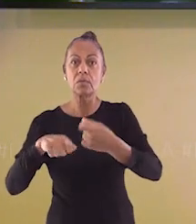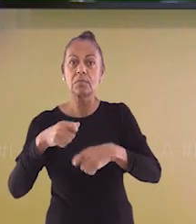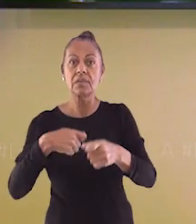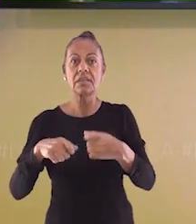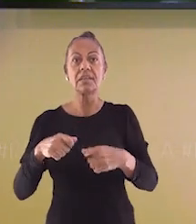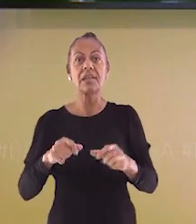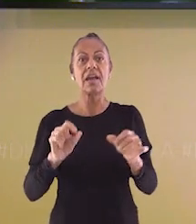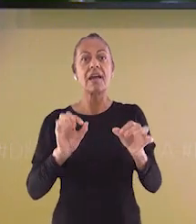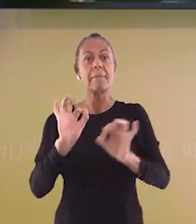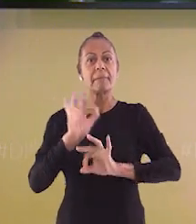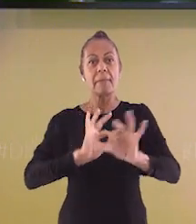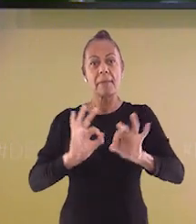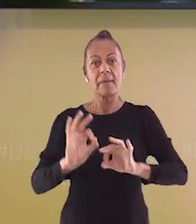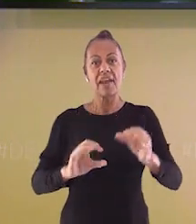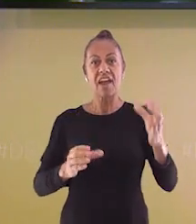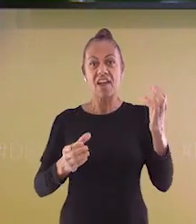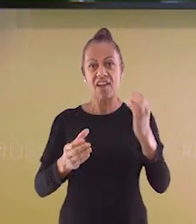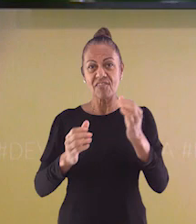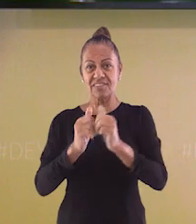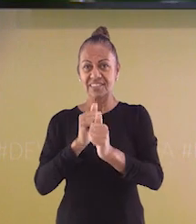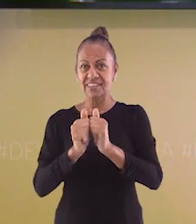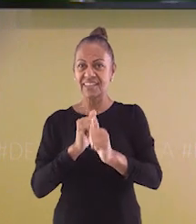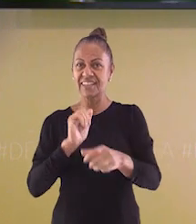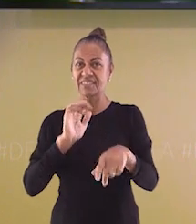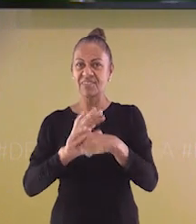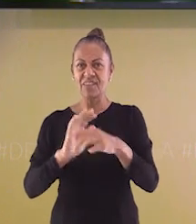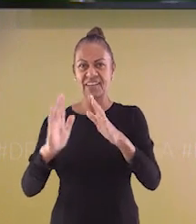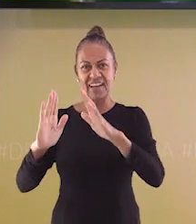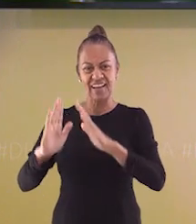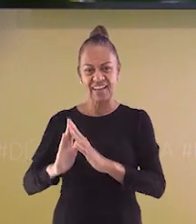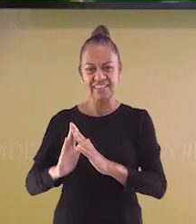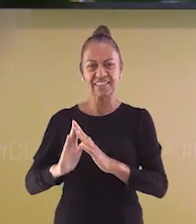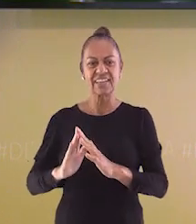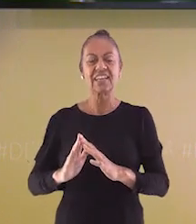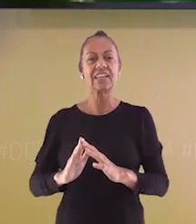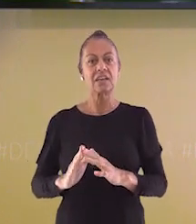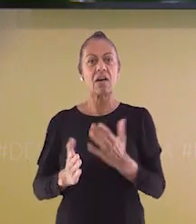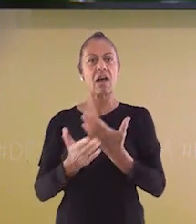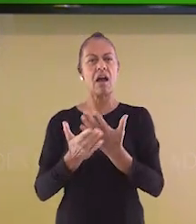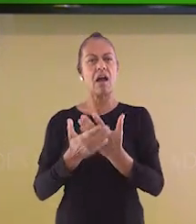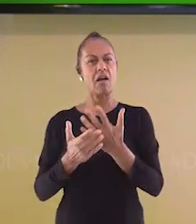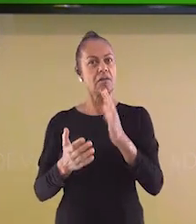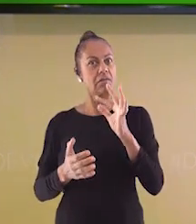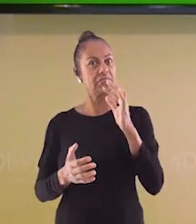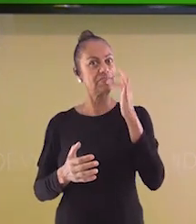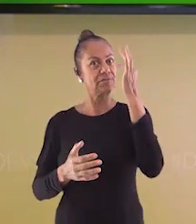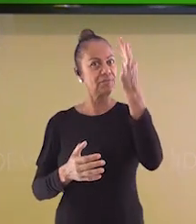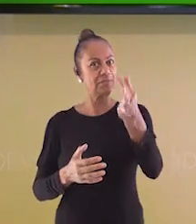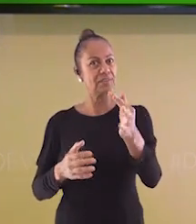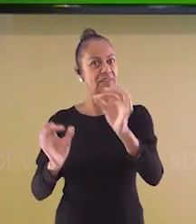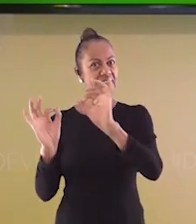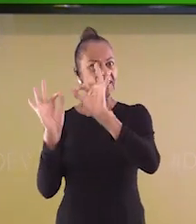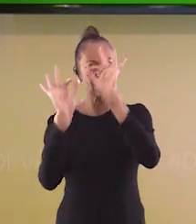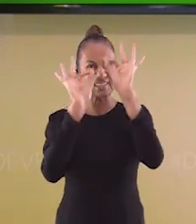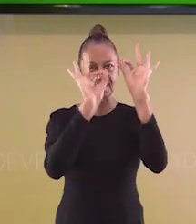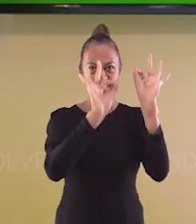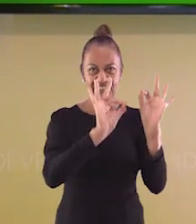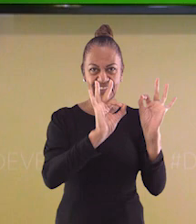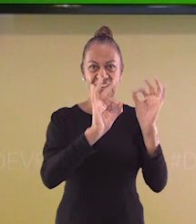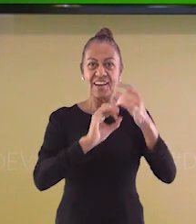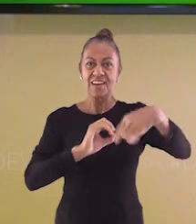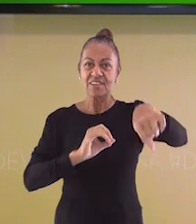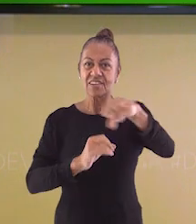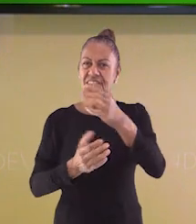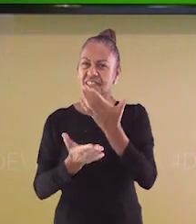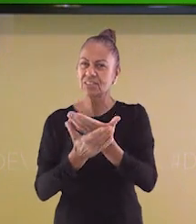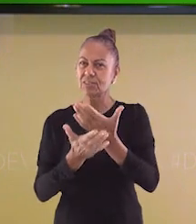Não esqueça de registrar sua presença aqui com a gente, o QR Code está na tela. E eu espero vocês na próxima aula. Fiquem de olho na nossa programação. Programação